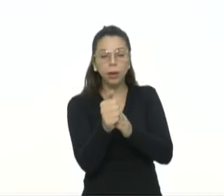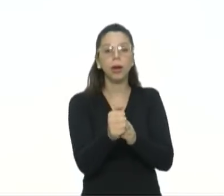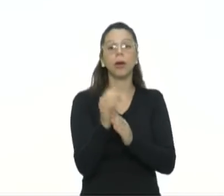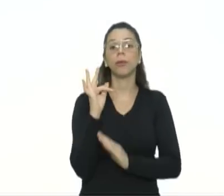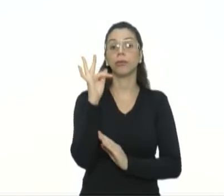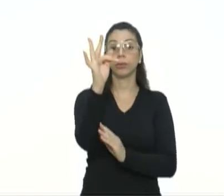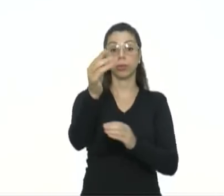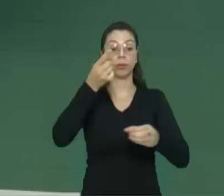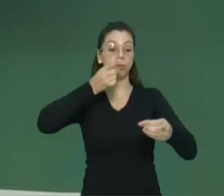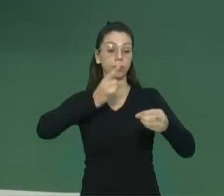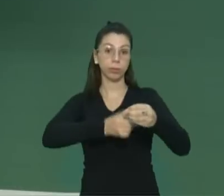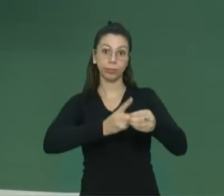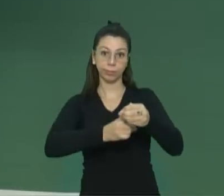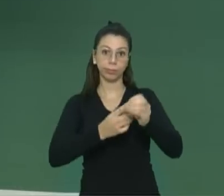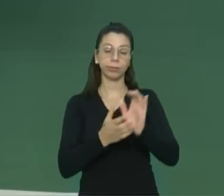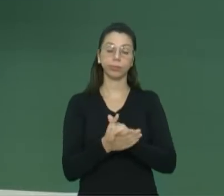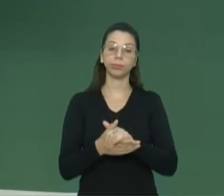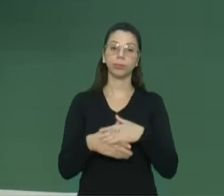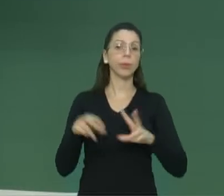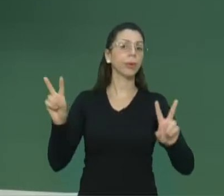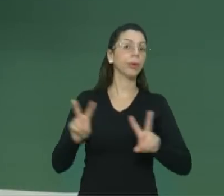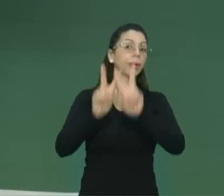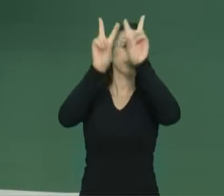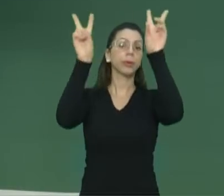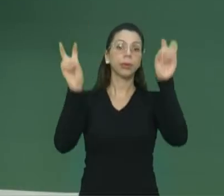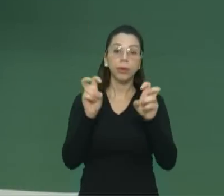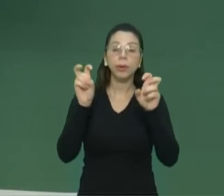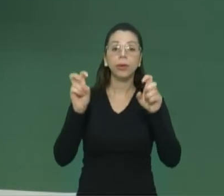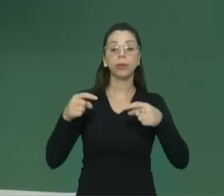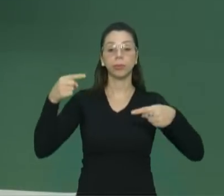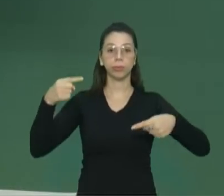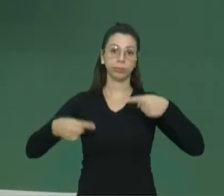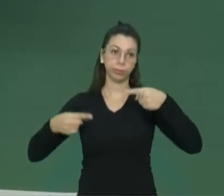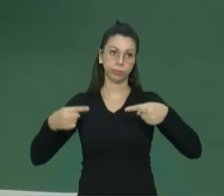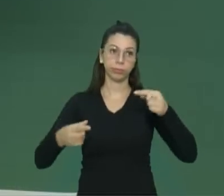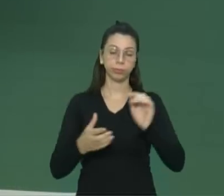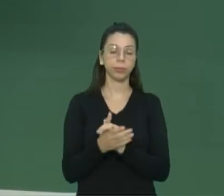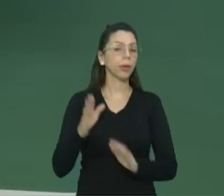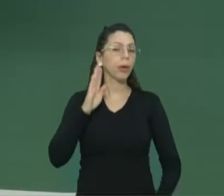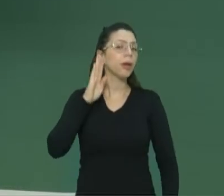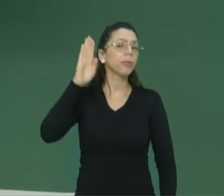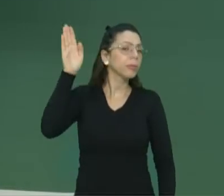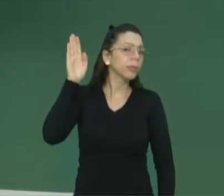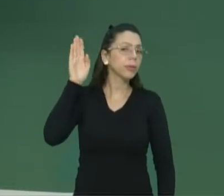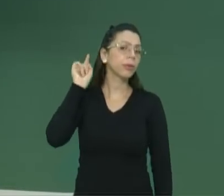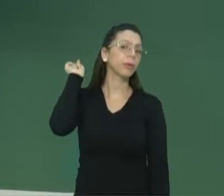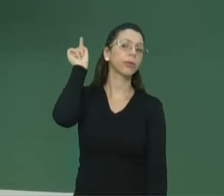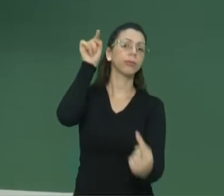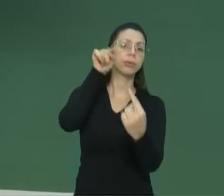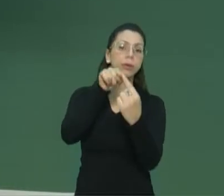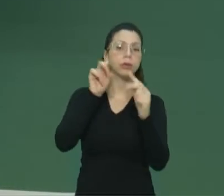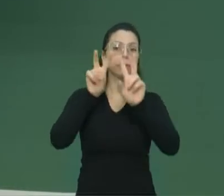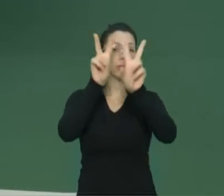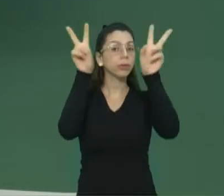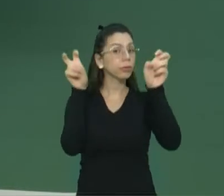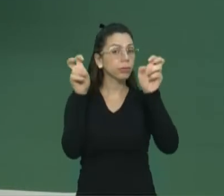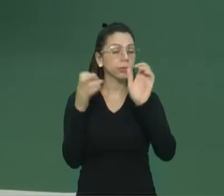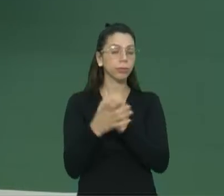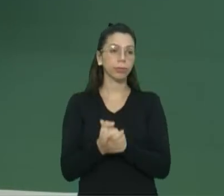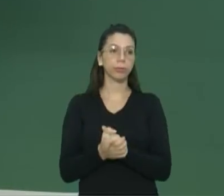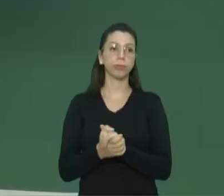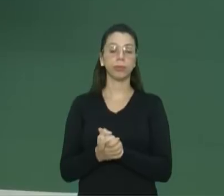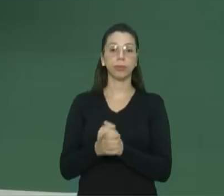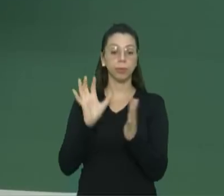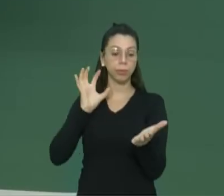né? E é disso que fala o termo política. Quais são as principais questões desse tema?